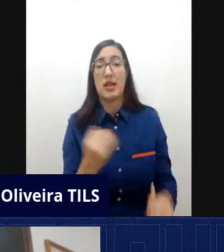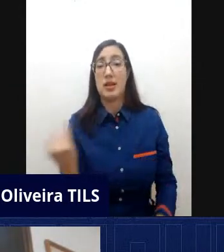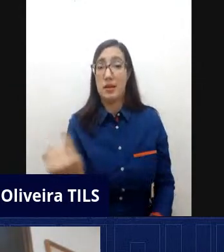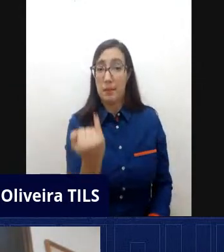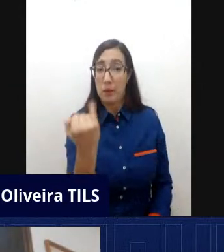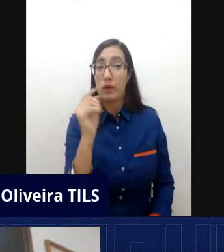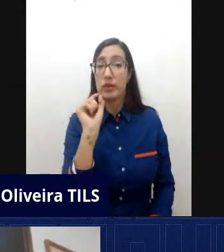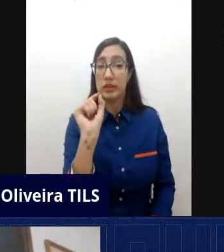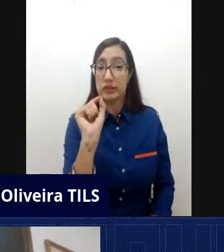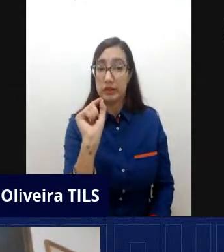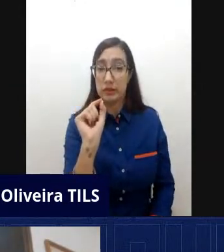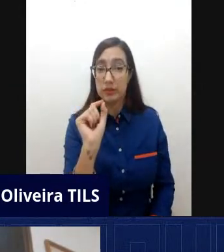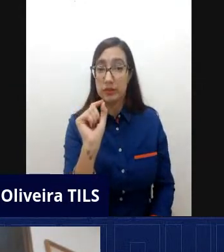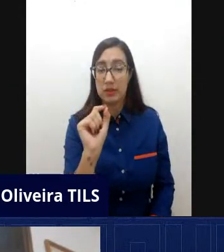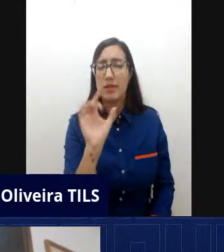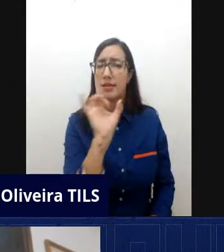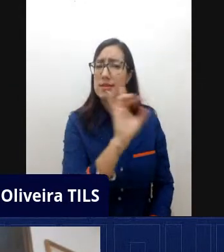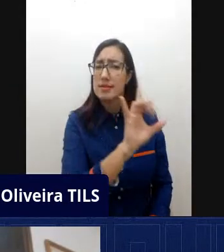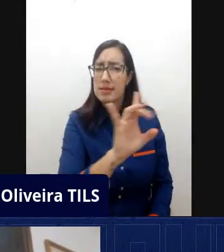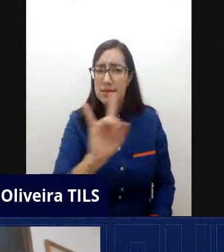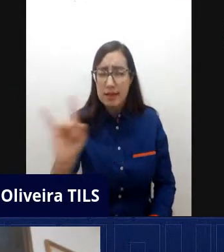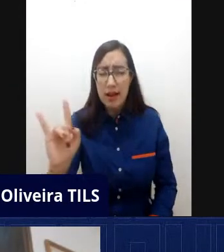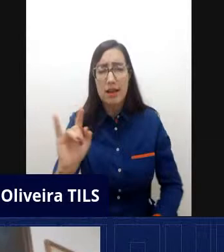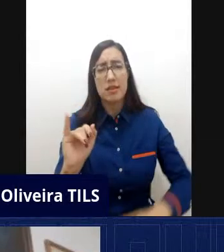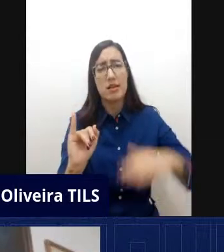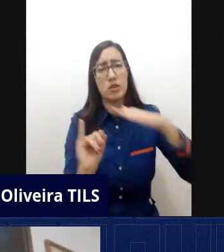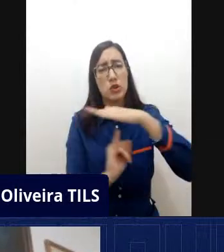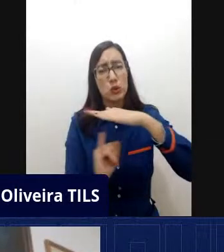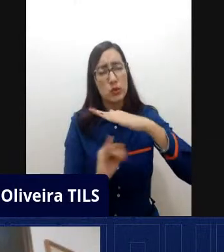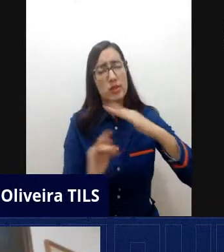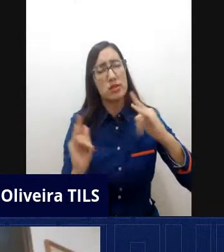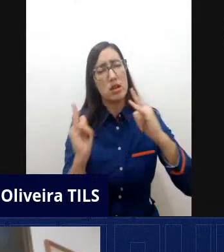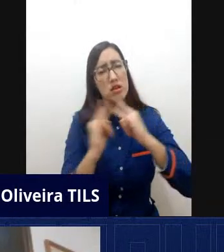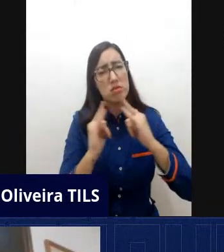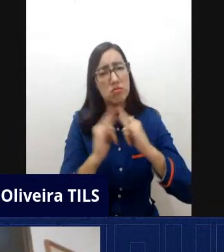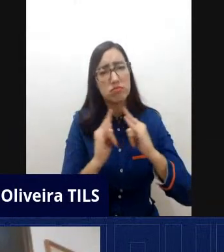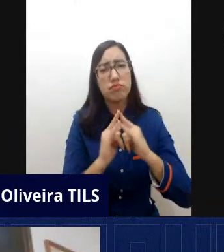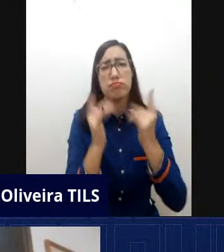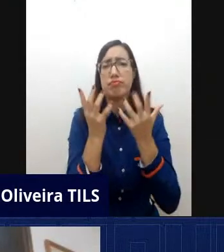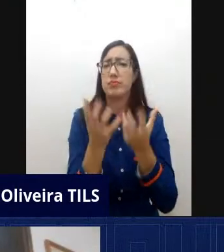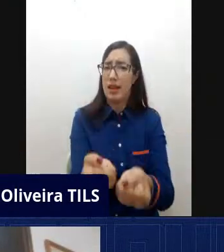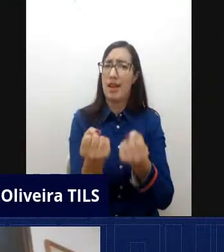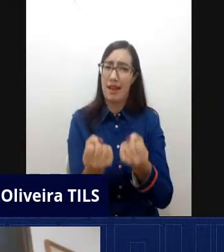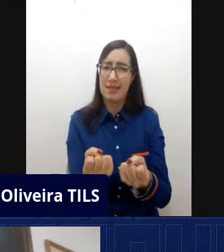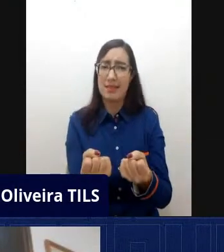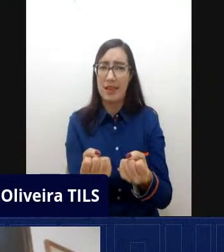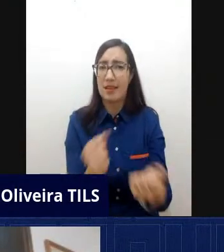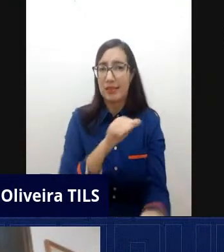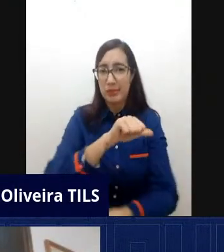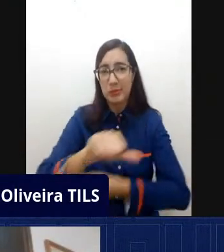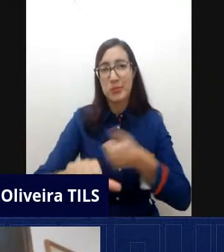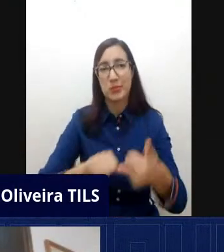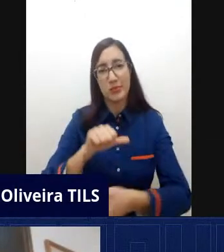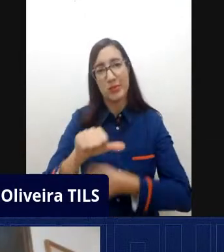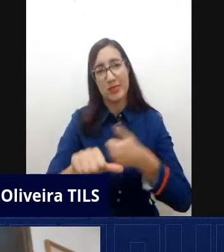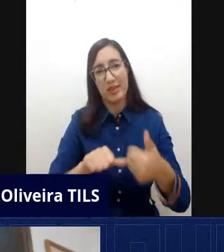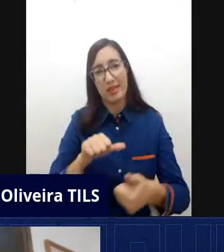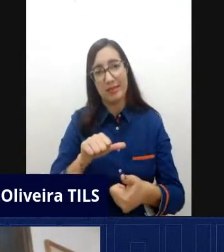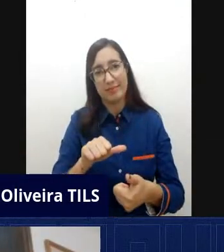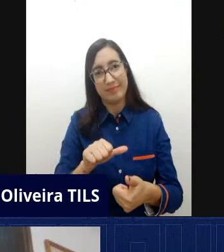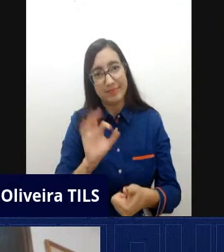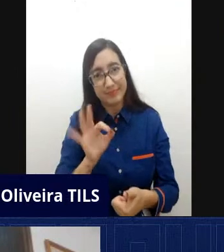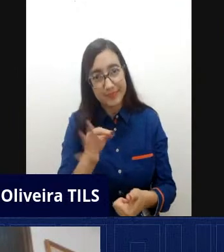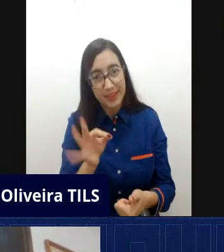incorporem a campanha e pensem como que essa campanha ajuda a gente a mudar algumas coisas institucionalmente, né?